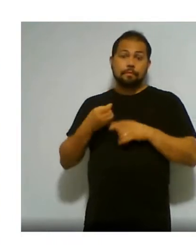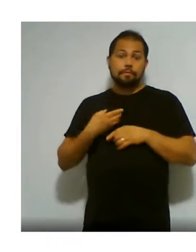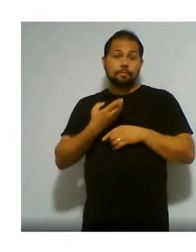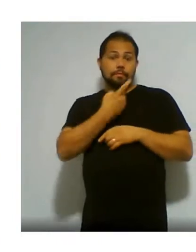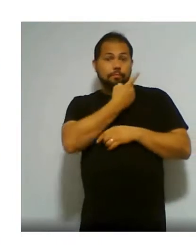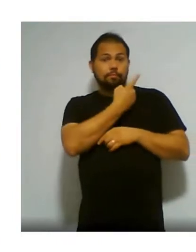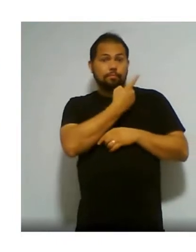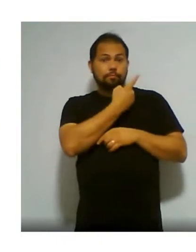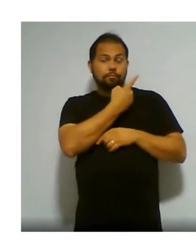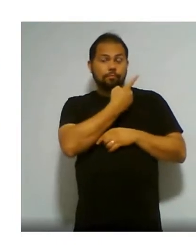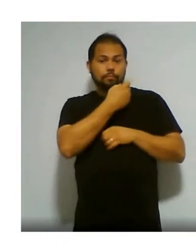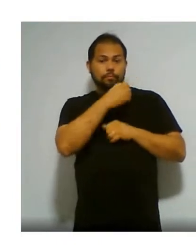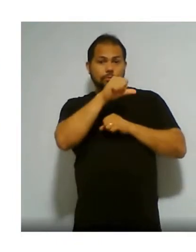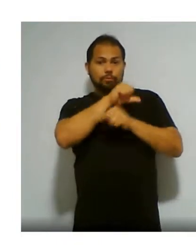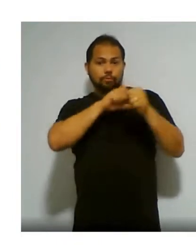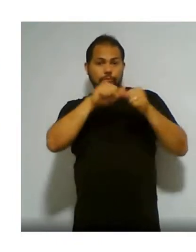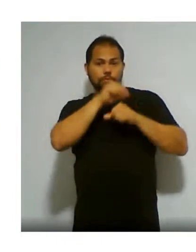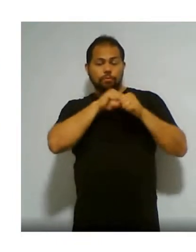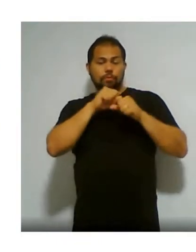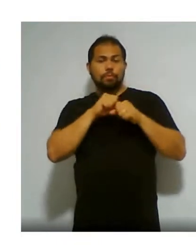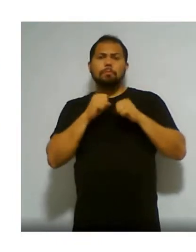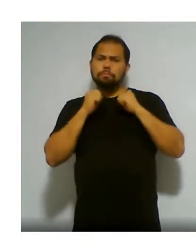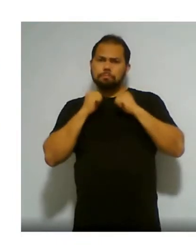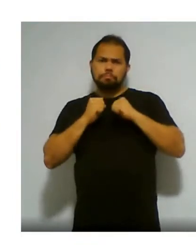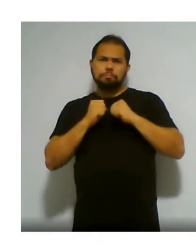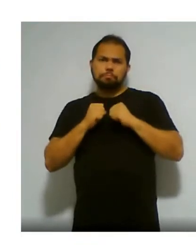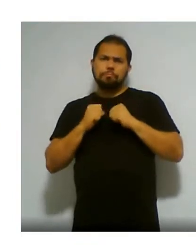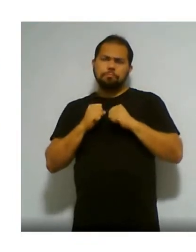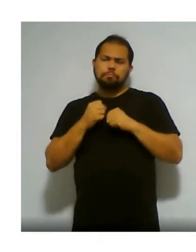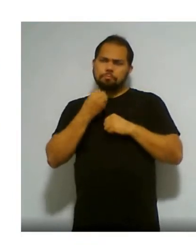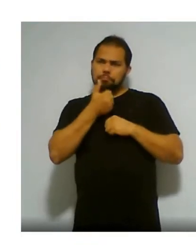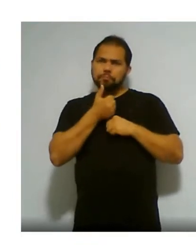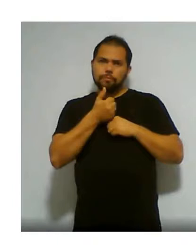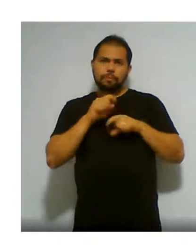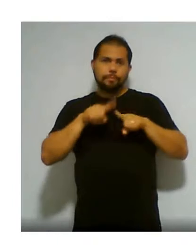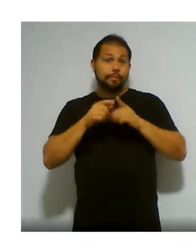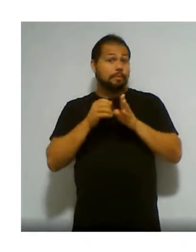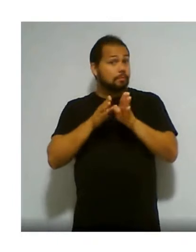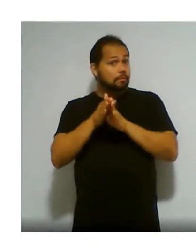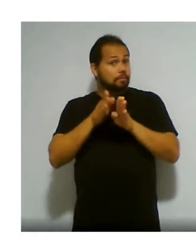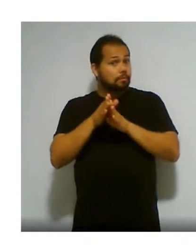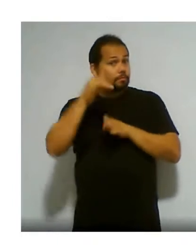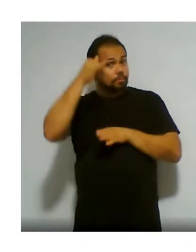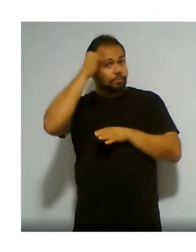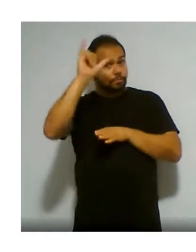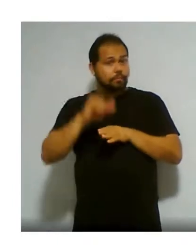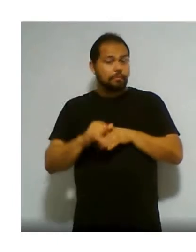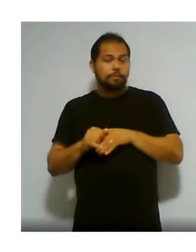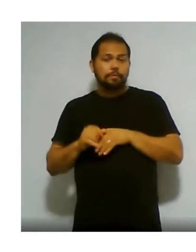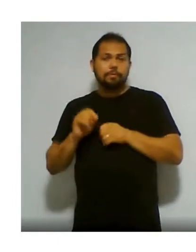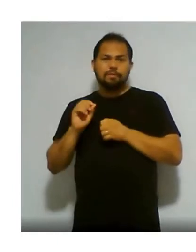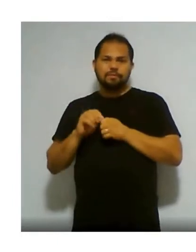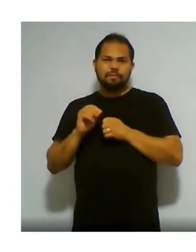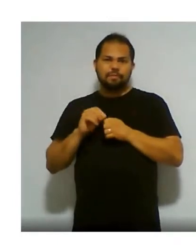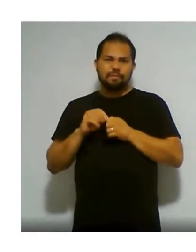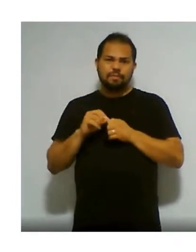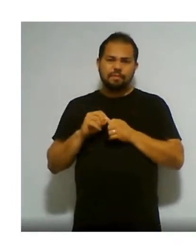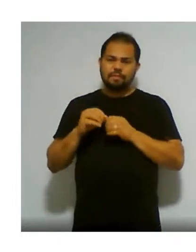4, pode ser que funcione na sua placa. Mas eu recomendo sempre que vocês evitem usar